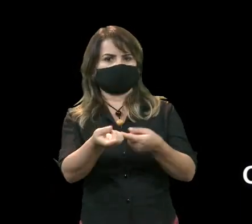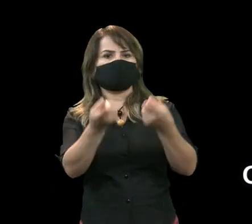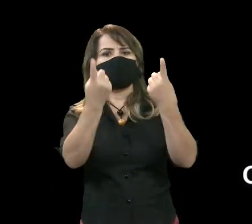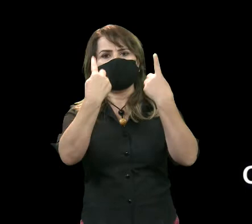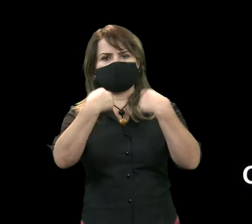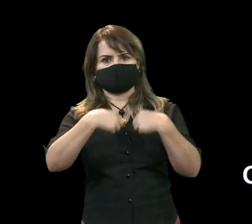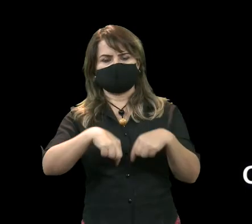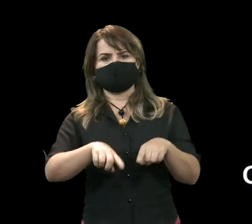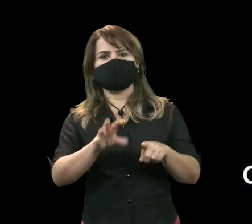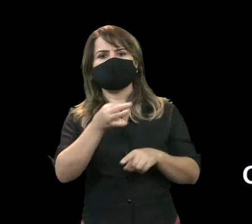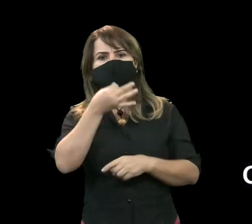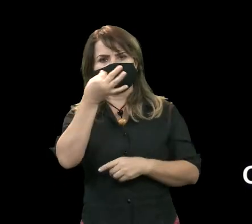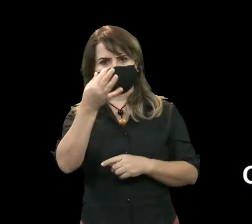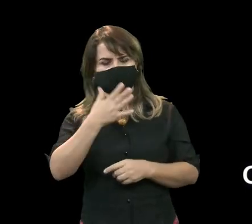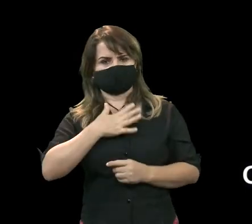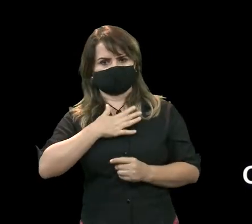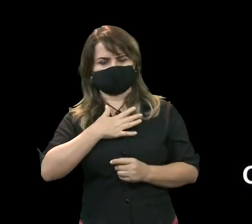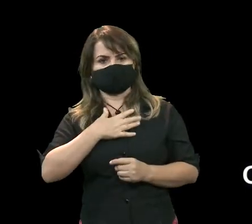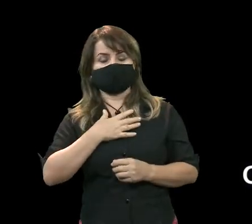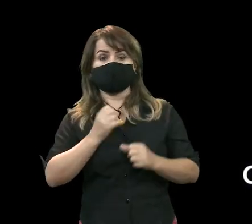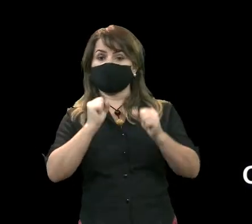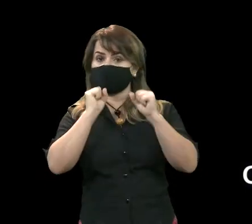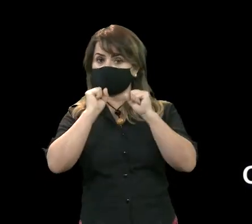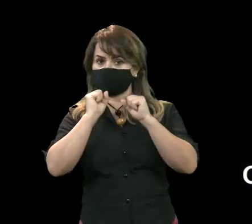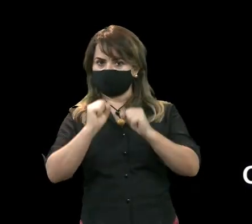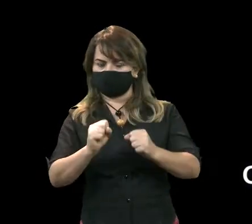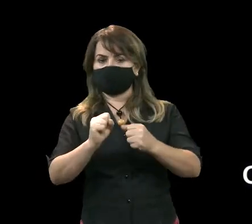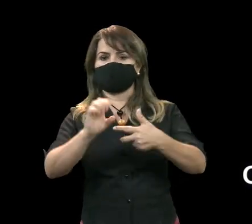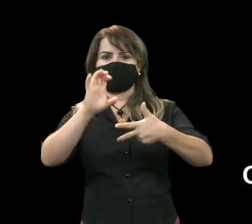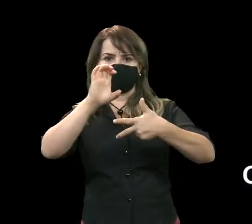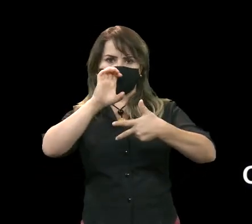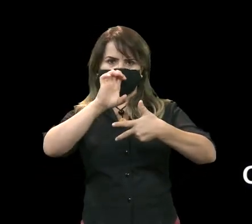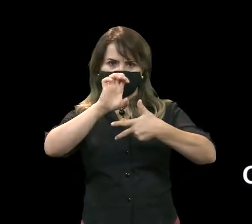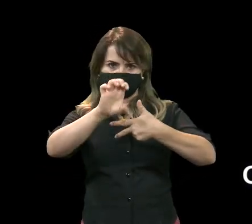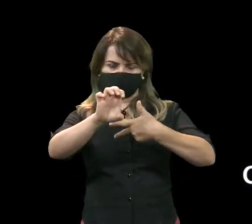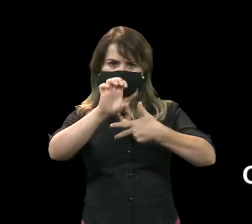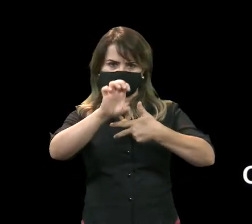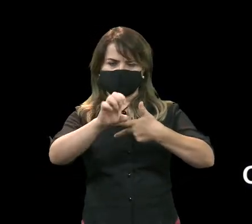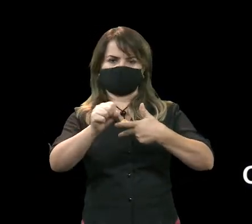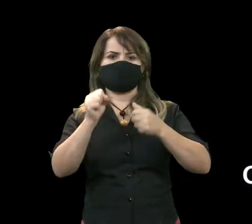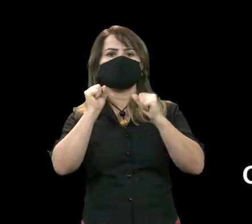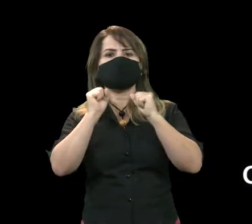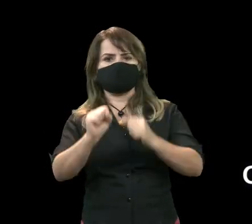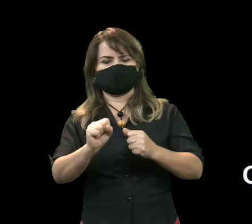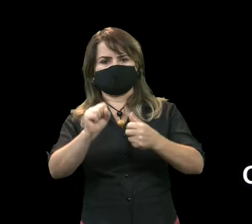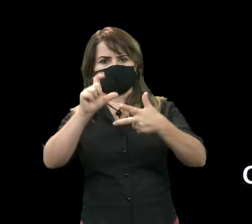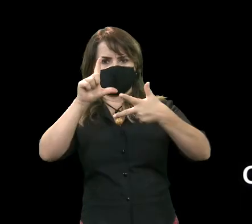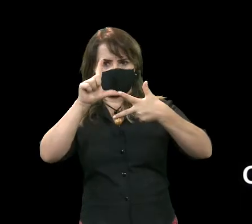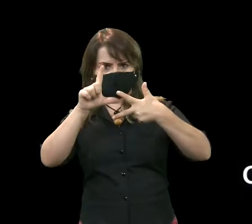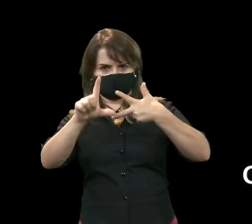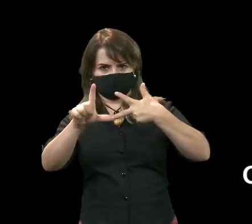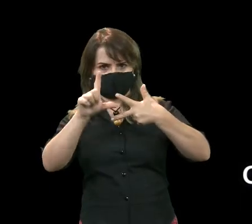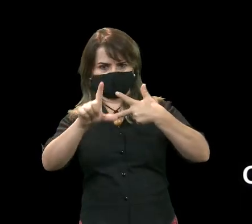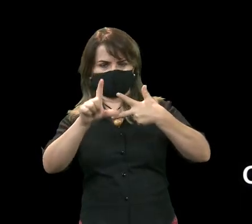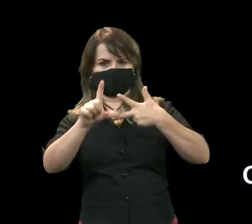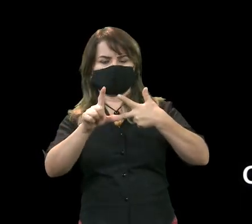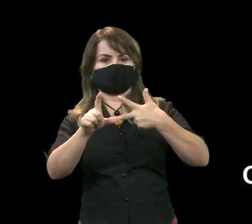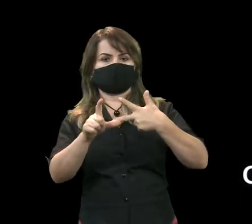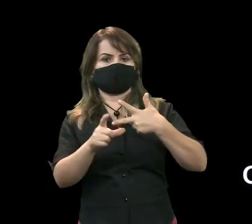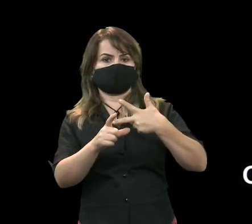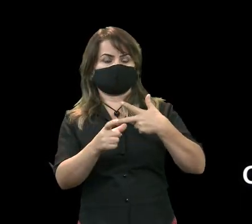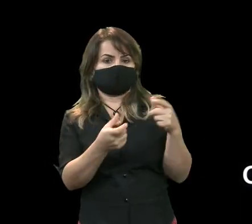Poder executivo, poder legislativo. Cada um sabe das suas entranhas, cada um sabe das